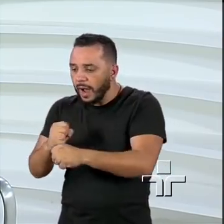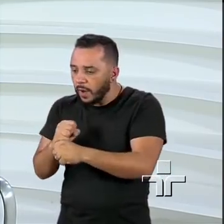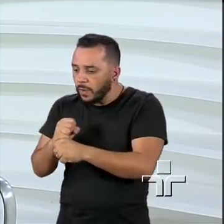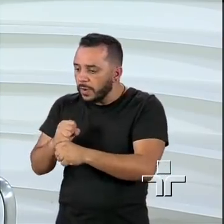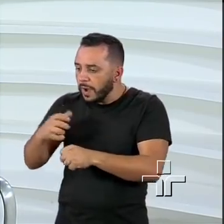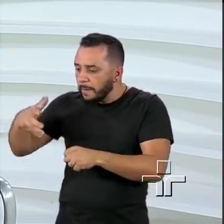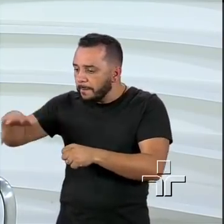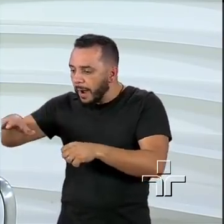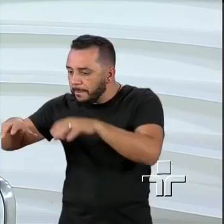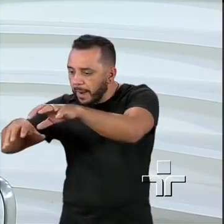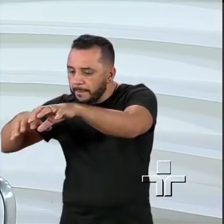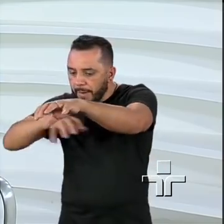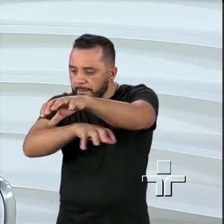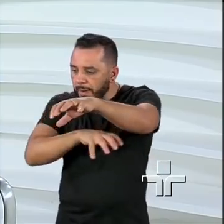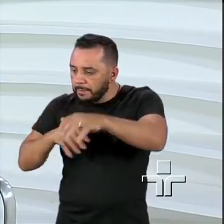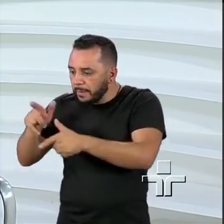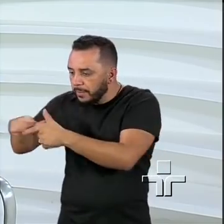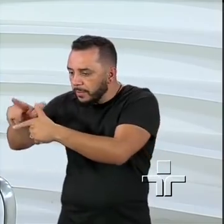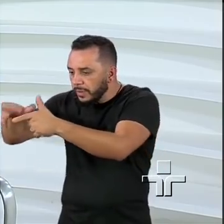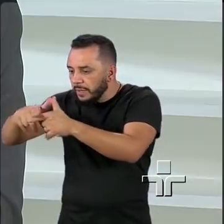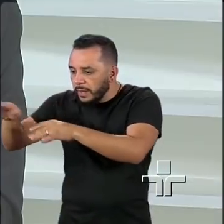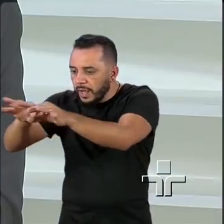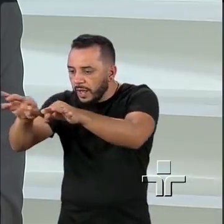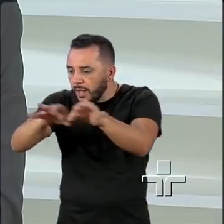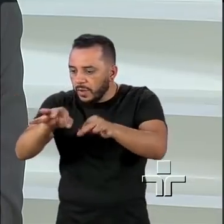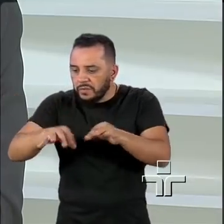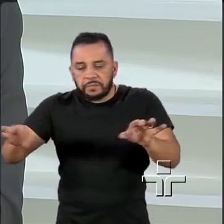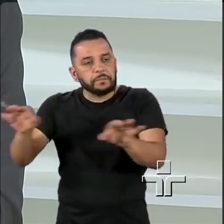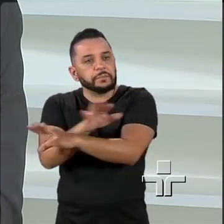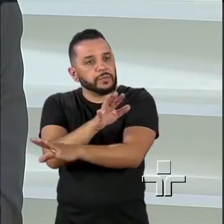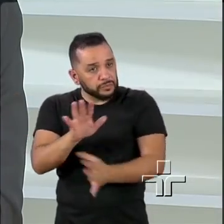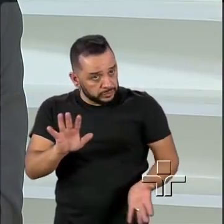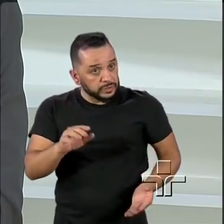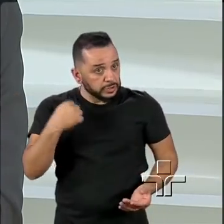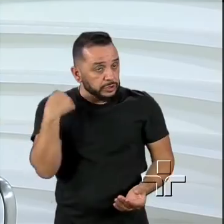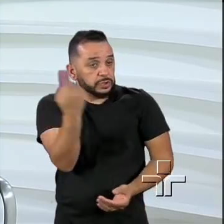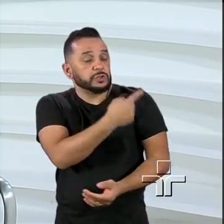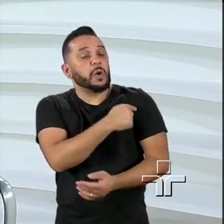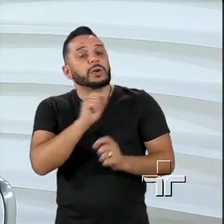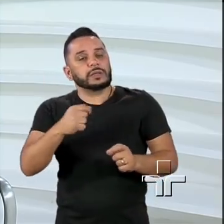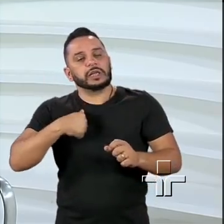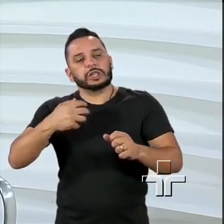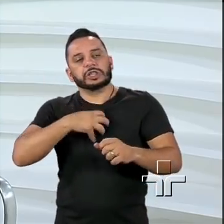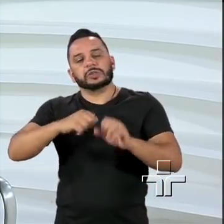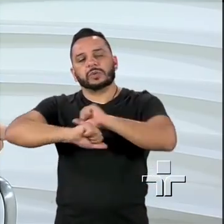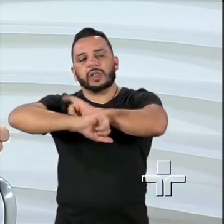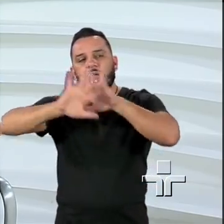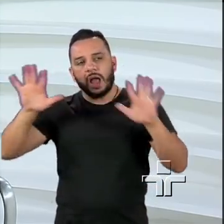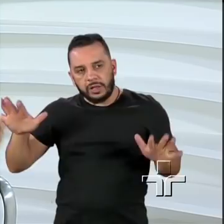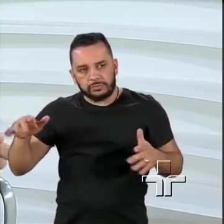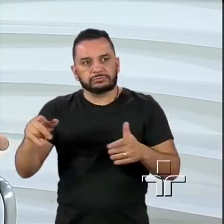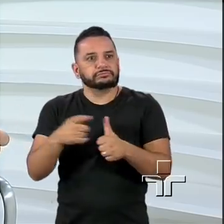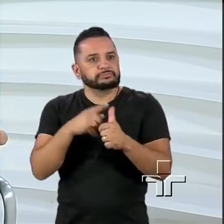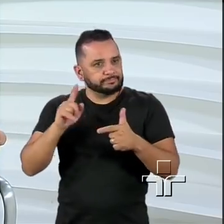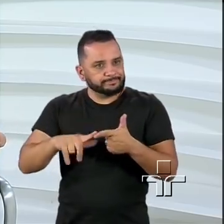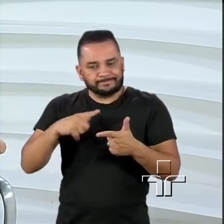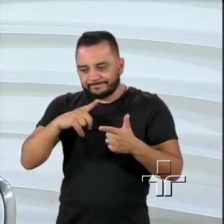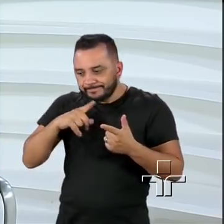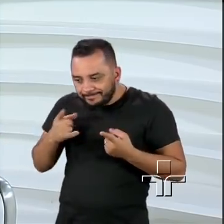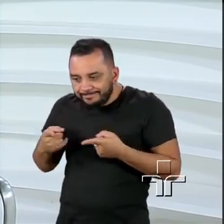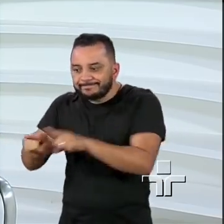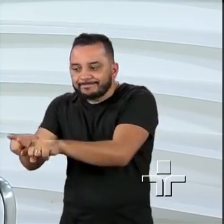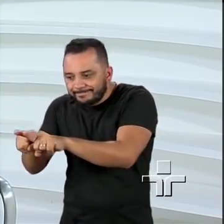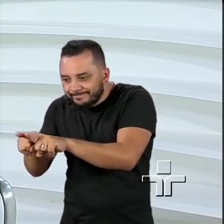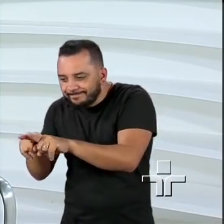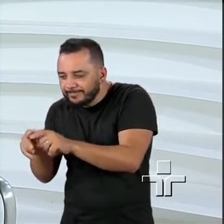resolver os problemas cruciais de cada região do Estado. Seguramente, se nós fizermos de forma transparente, de forma participativa, conforme eu fiz em São Bernardo.